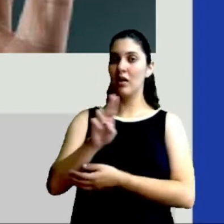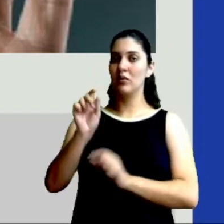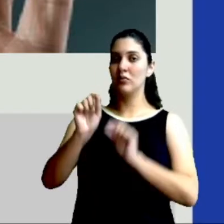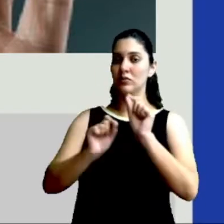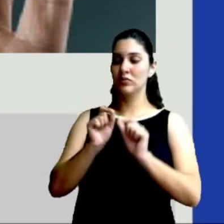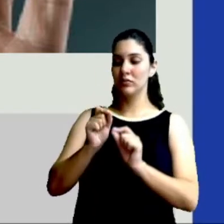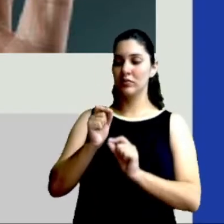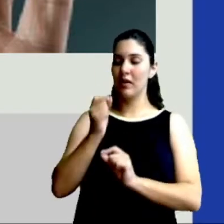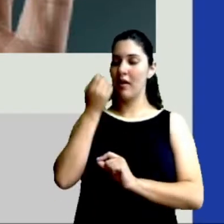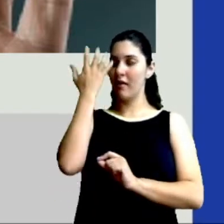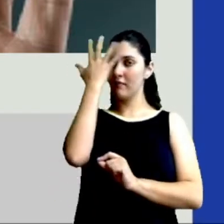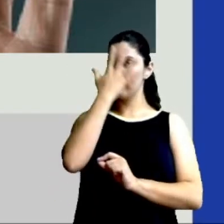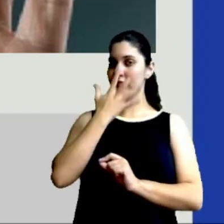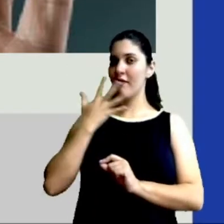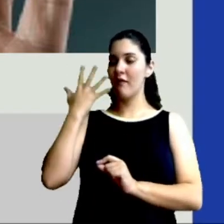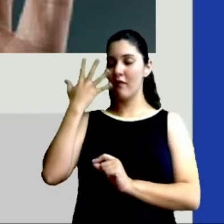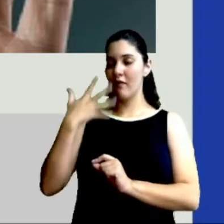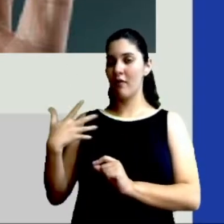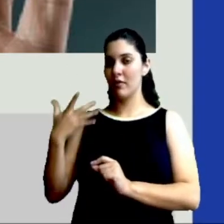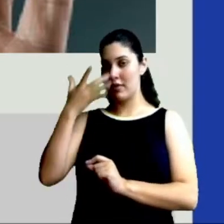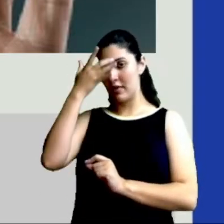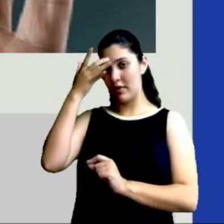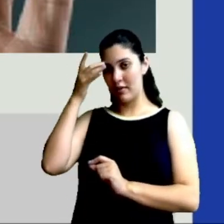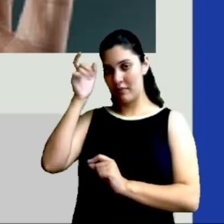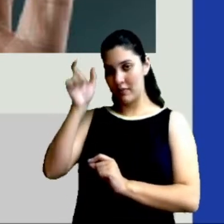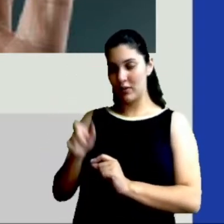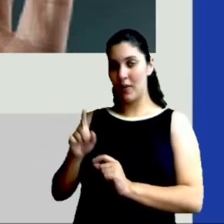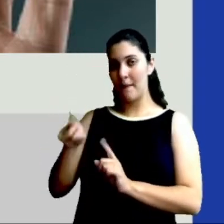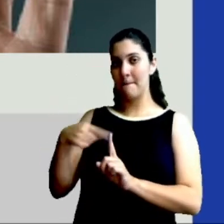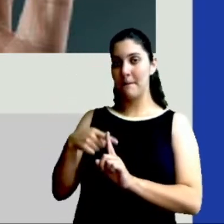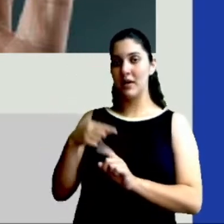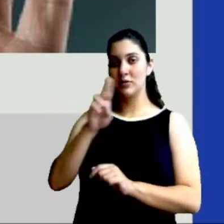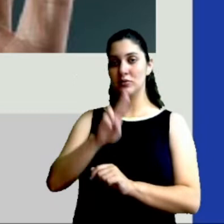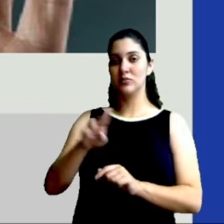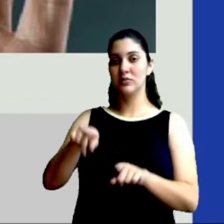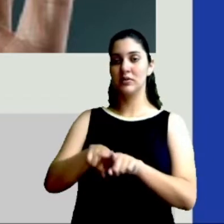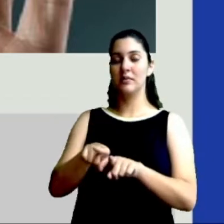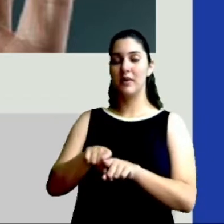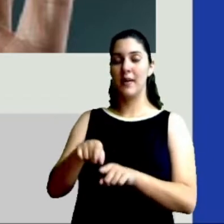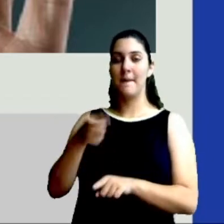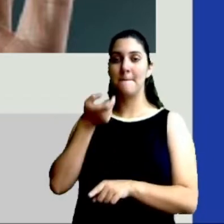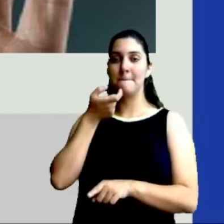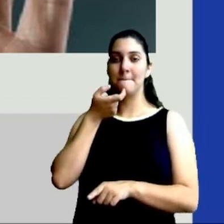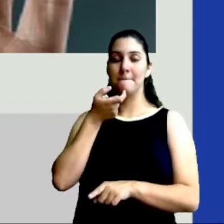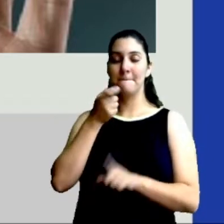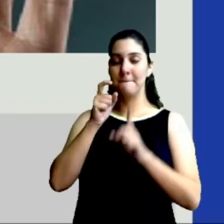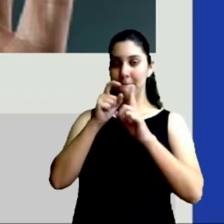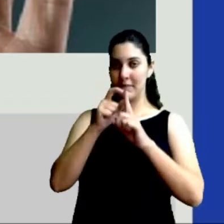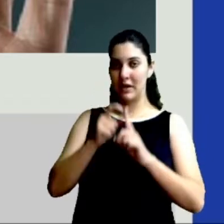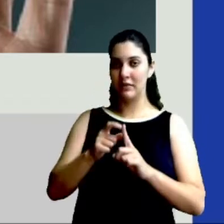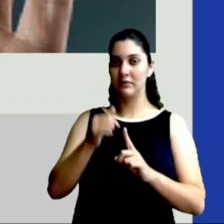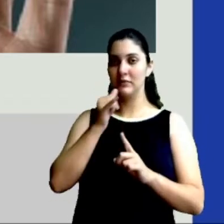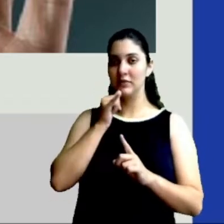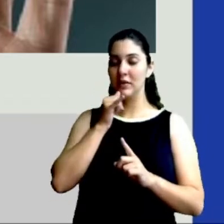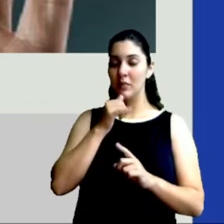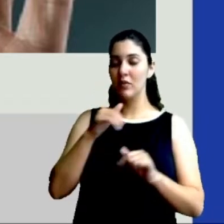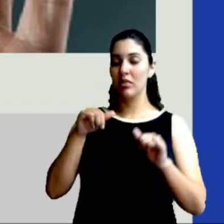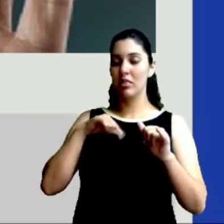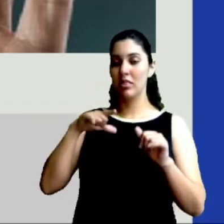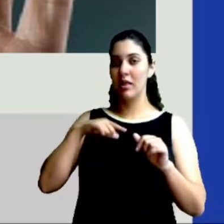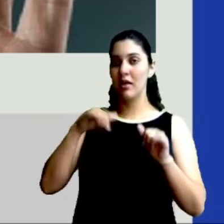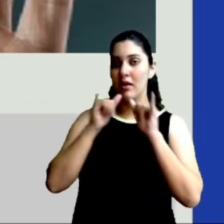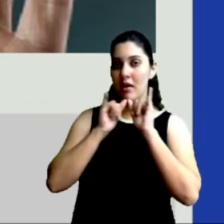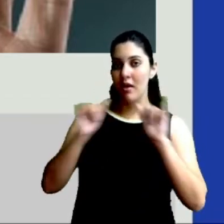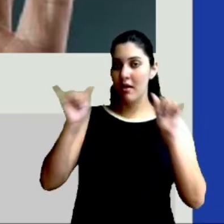a aparência da pessoa, mas também ela coloca palavras. Então, quando a tua propaganda, ou quando o teu anúncio,